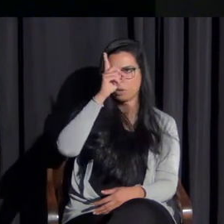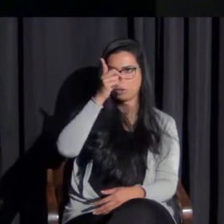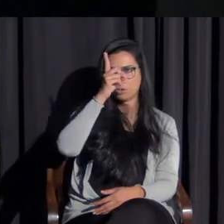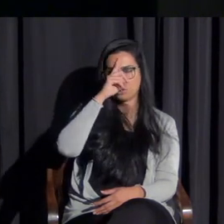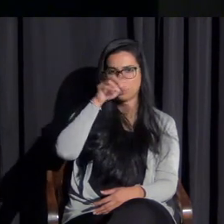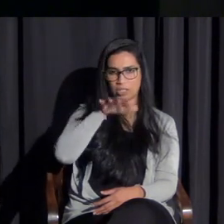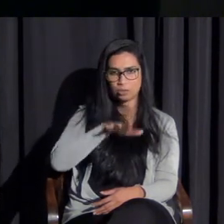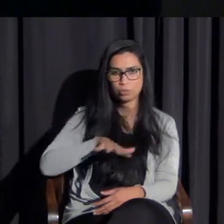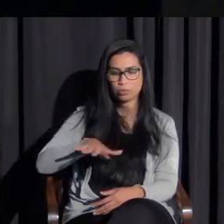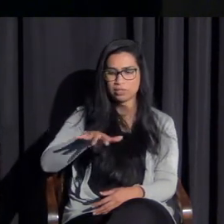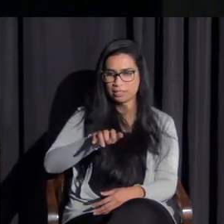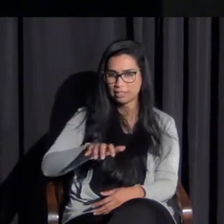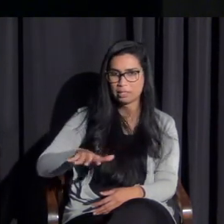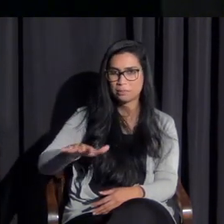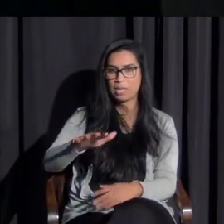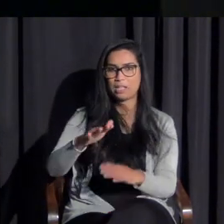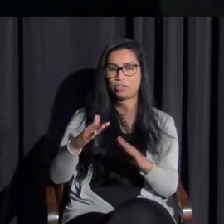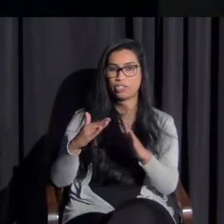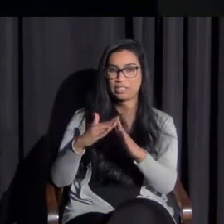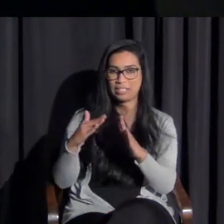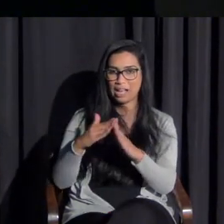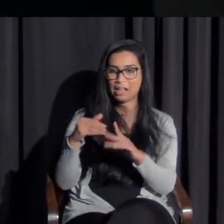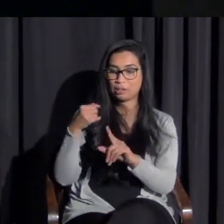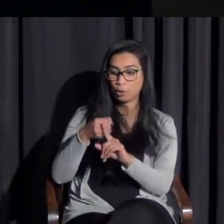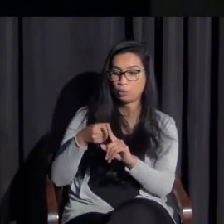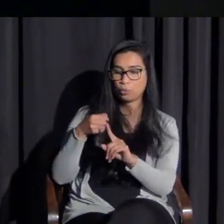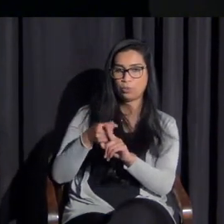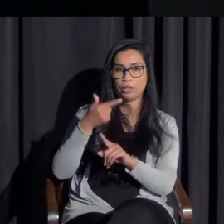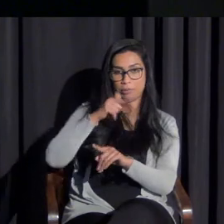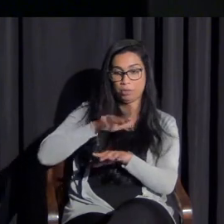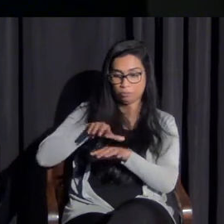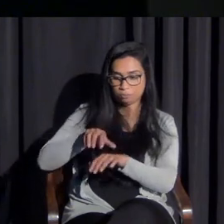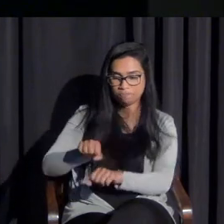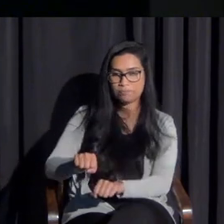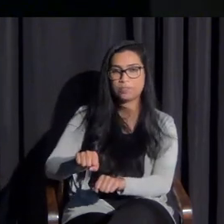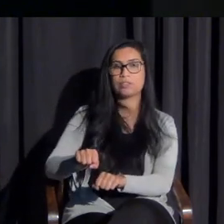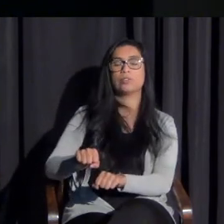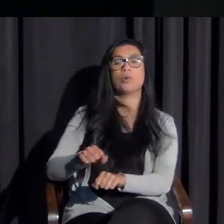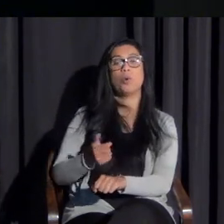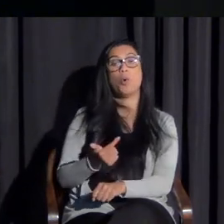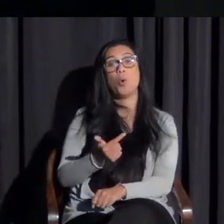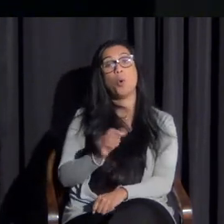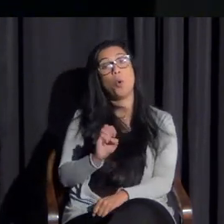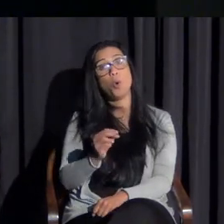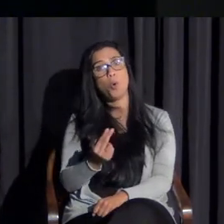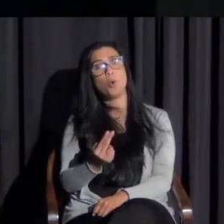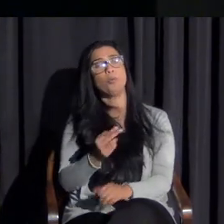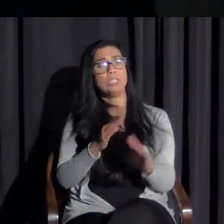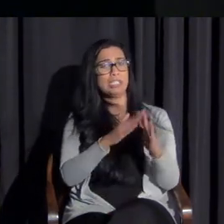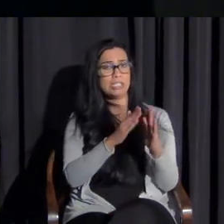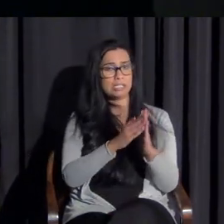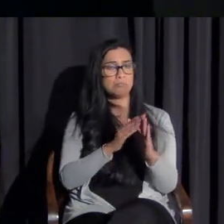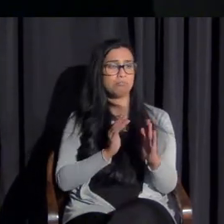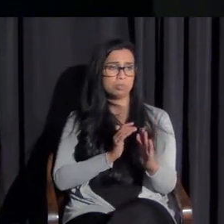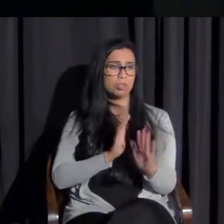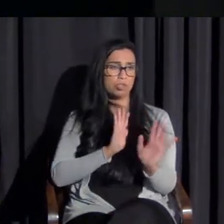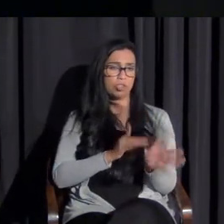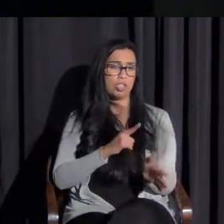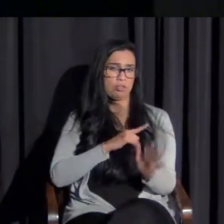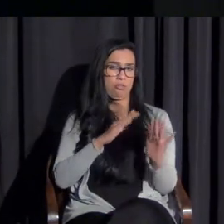com as crianças ou produzindo pesquisas com as crianças em outros lugares, né? Era isso.